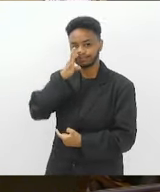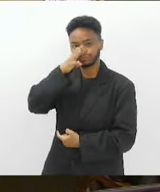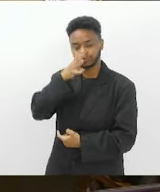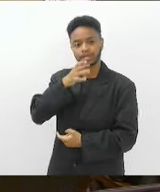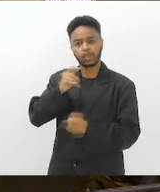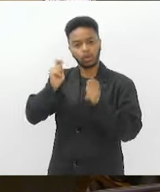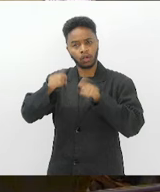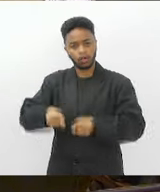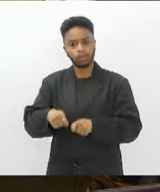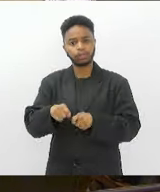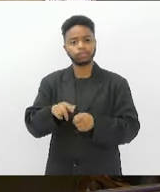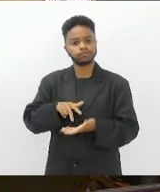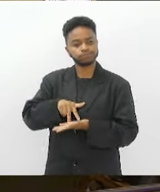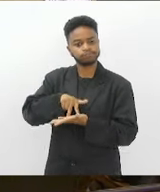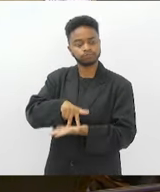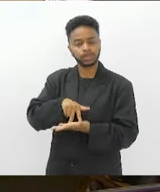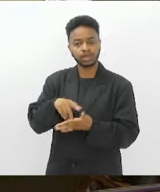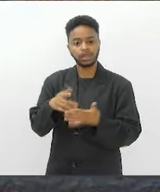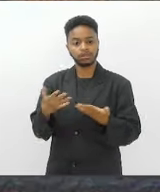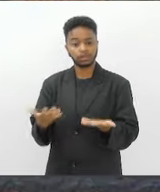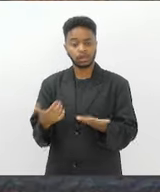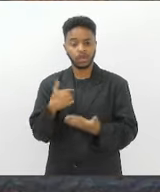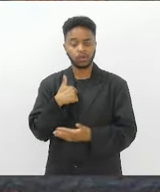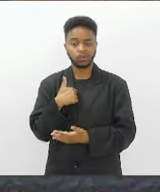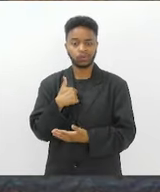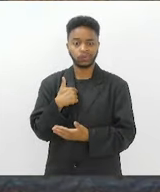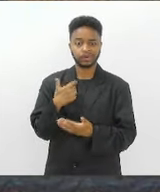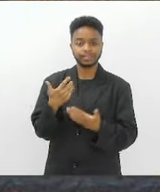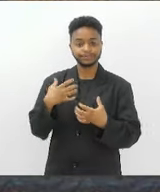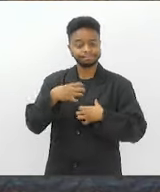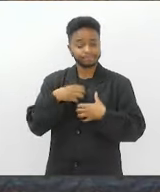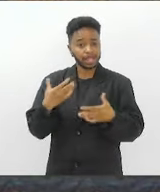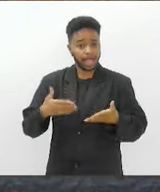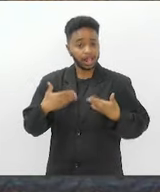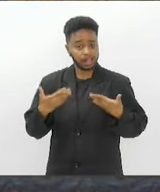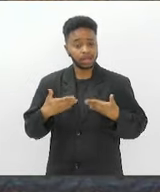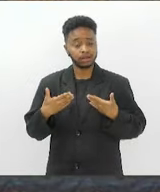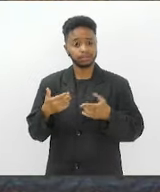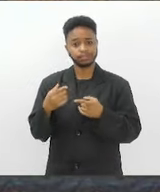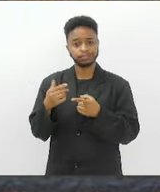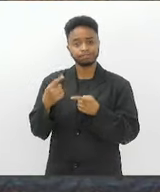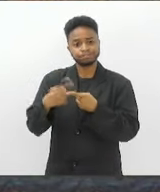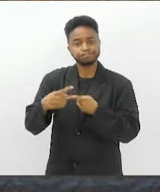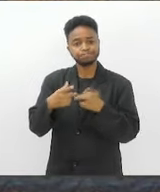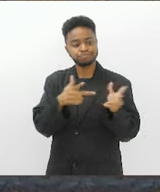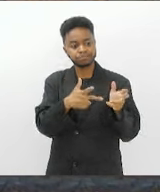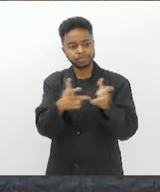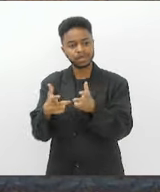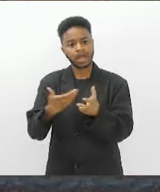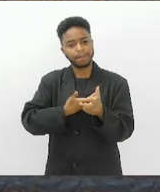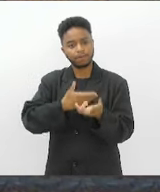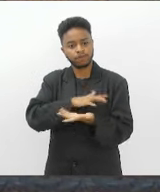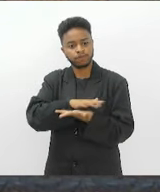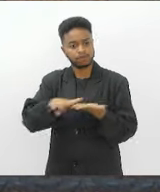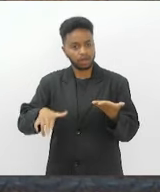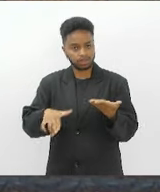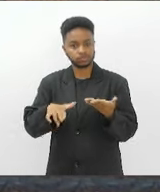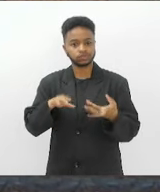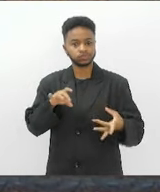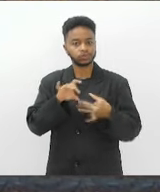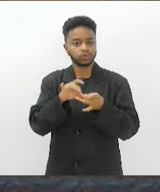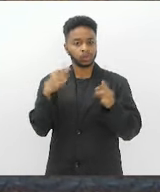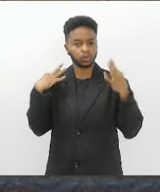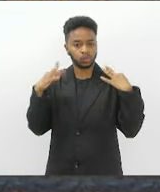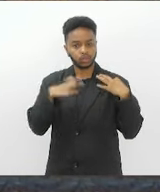perseverança. Eu fico, assim, muito contente de estar vendo hoje aqui vários amigos nossos aí do trade turístico que você